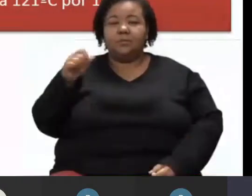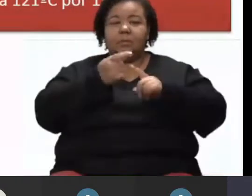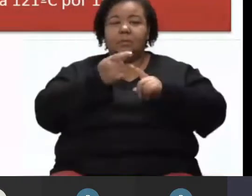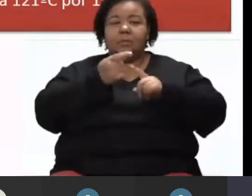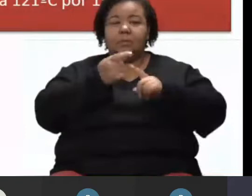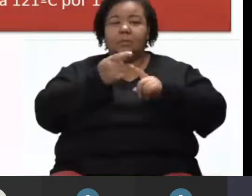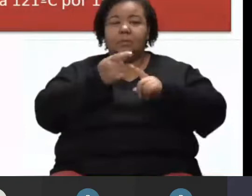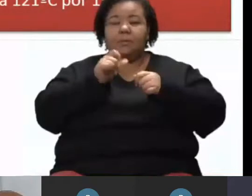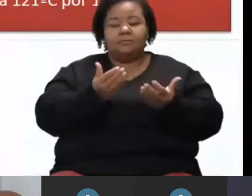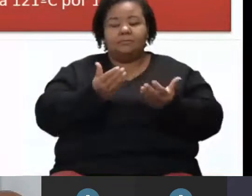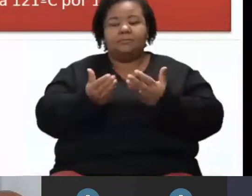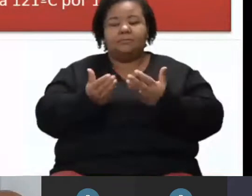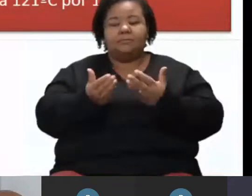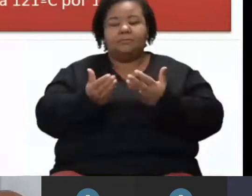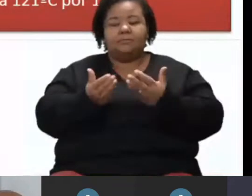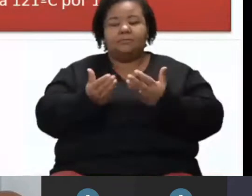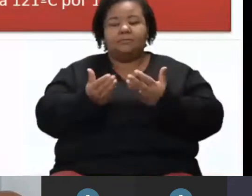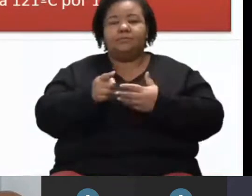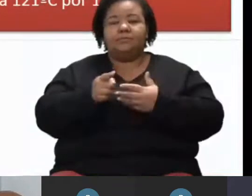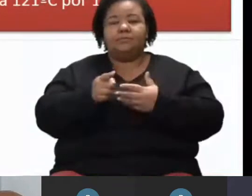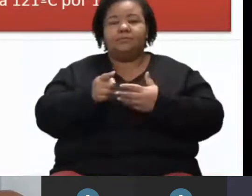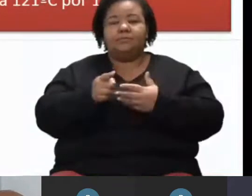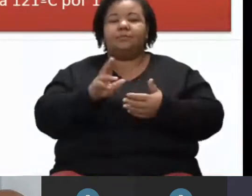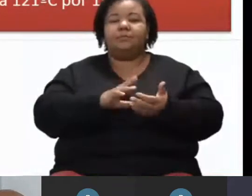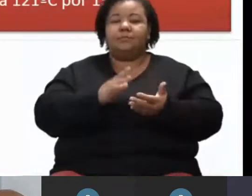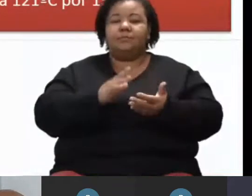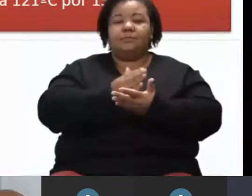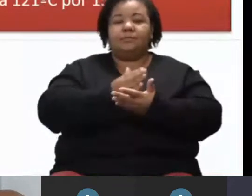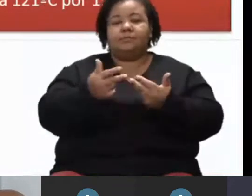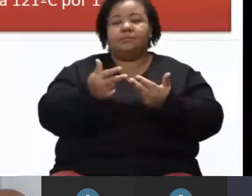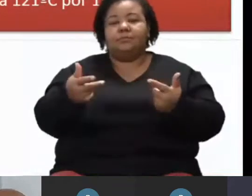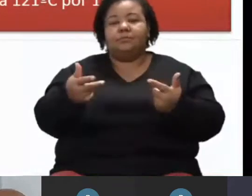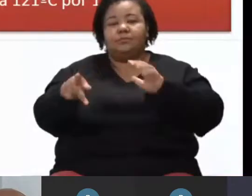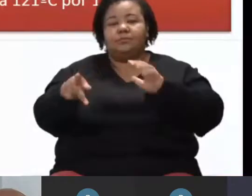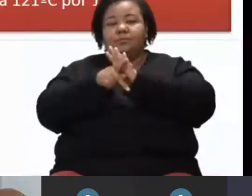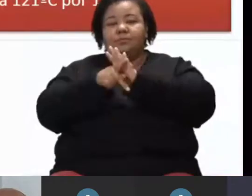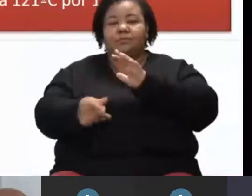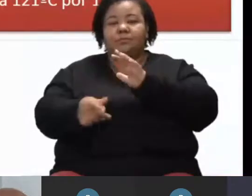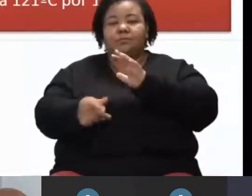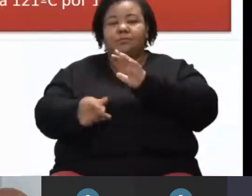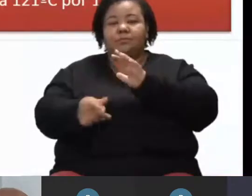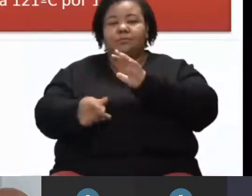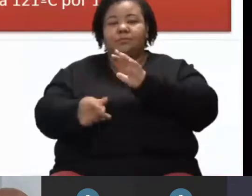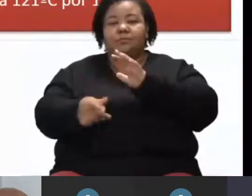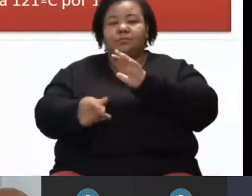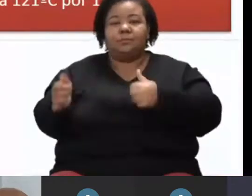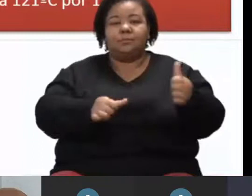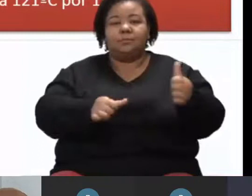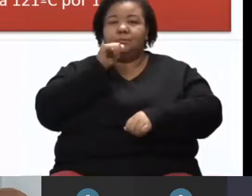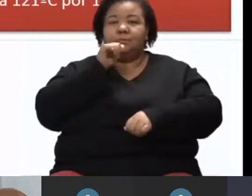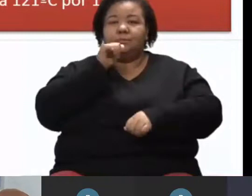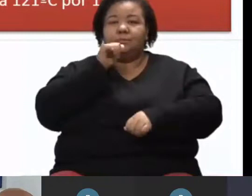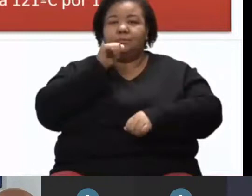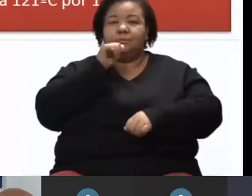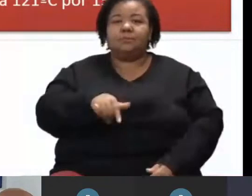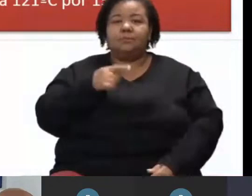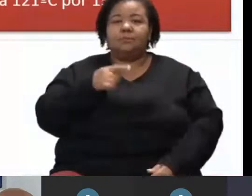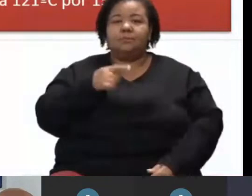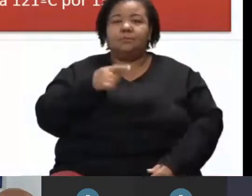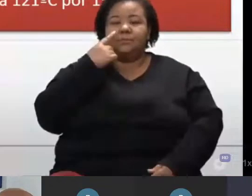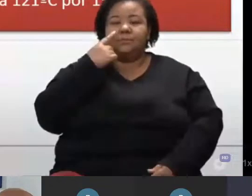você vai utilizar ali alguns instrumentos do laboratório, como por exemplo o Erlenmeyer. Você vai utilizar